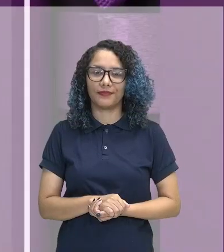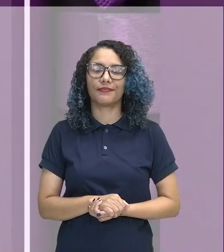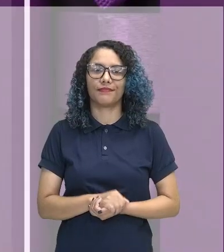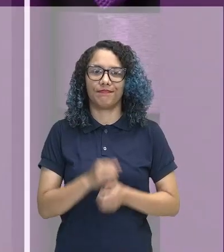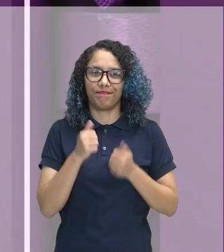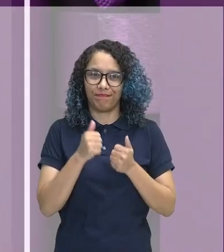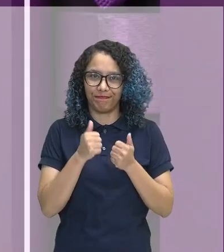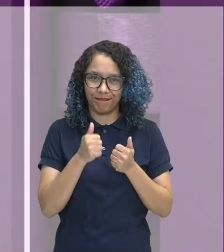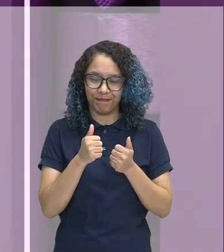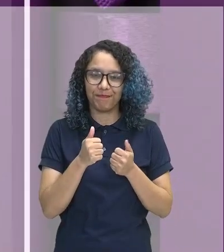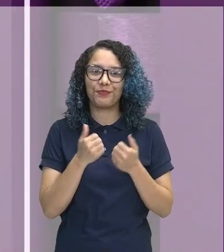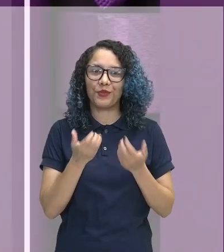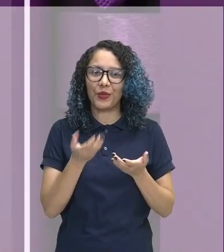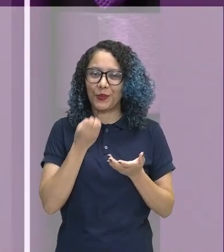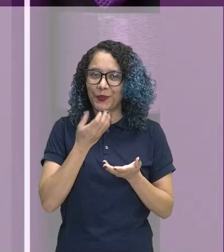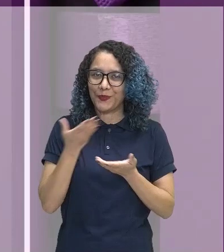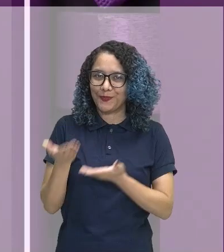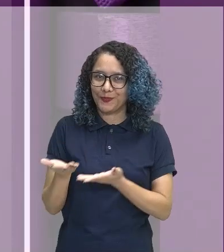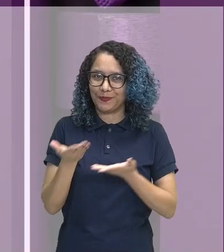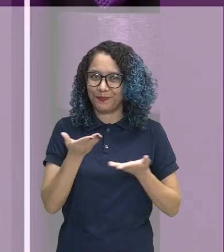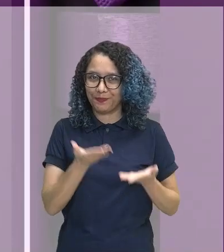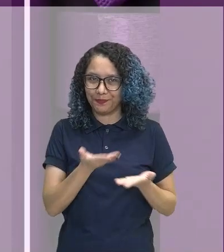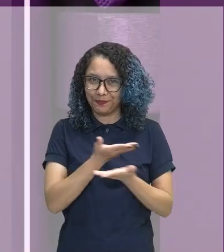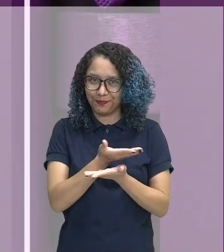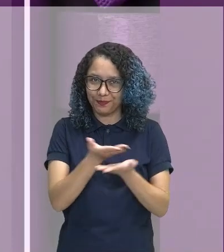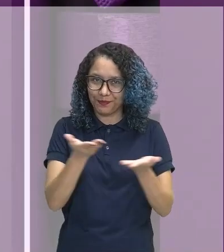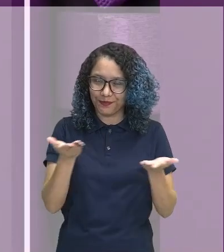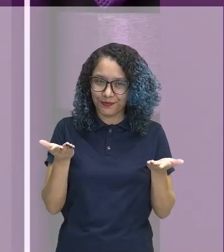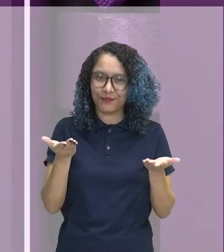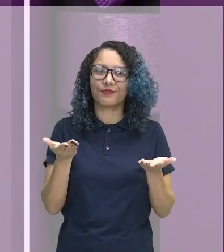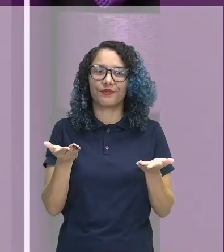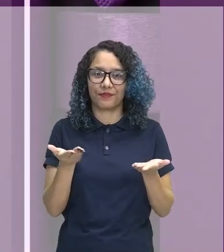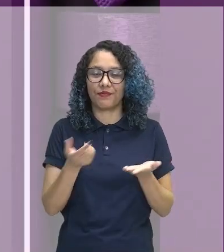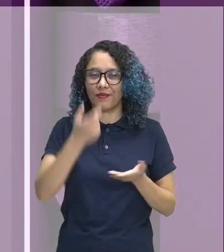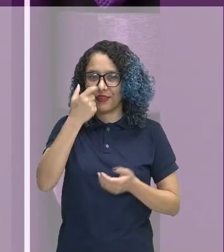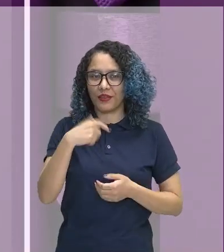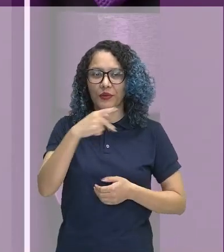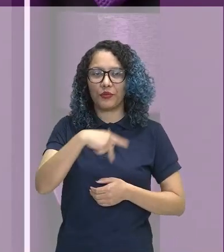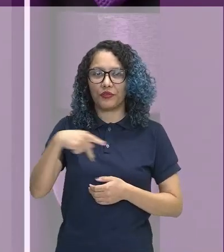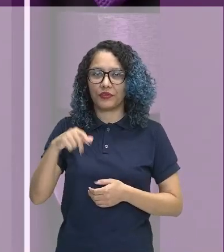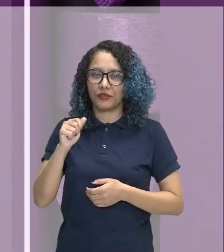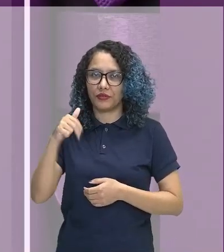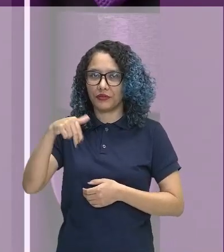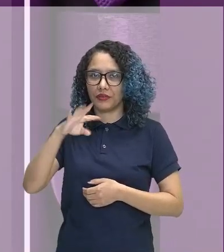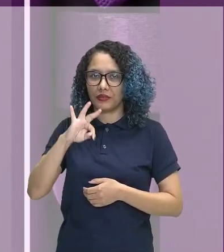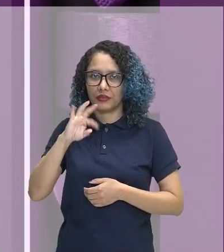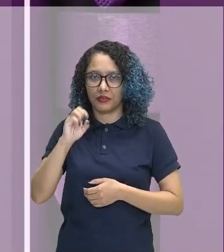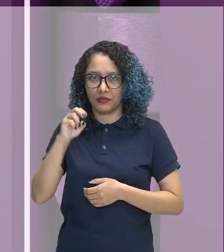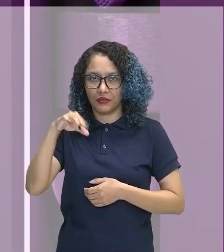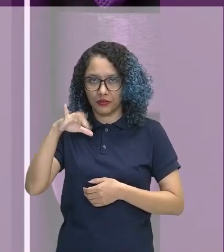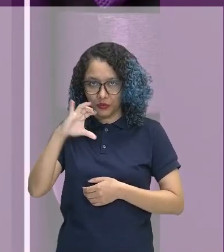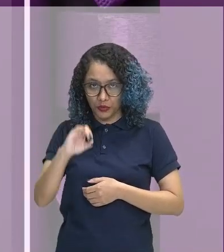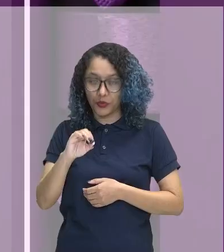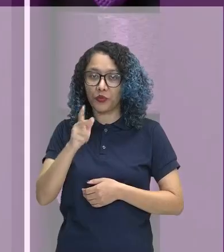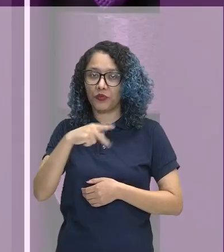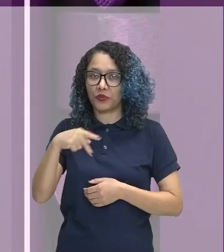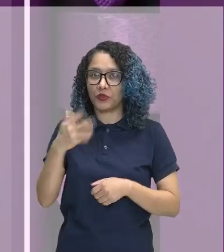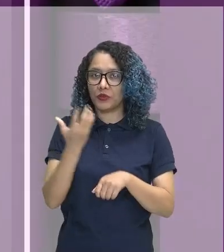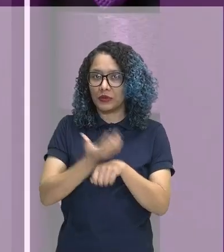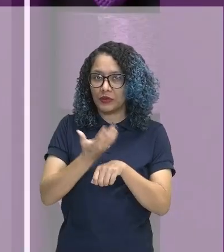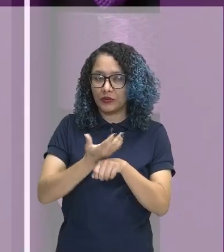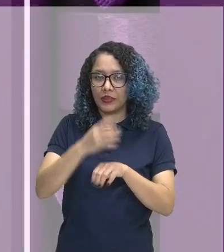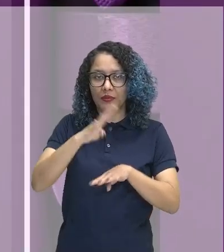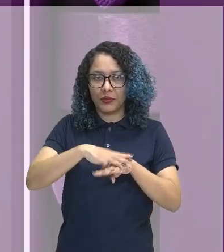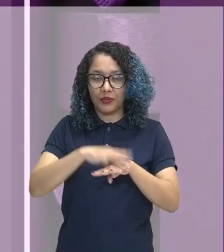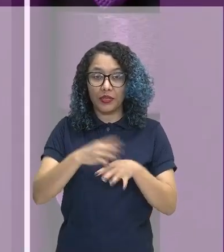Muito bem, meus queridos alunos, sejam todos muito bem-vindos. Aqui quem vos fala é o professor Antônio Paulo, professor de matemática, e vou